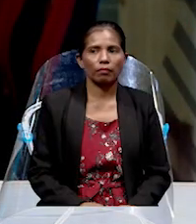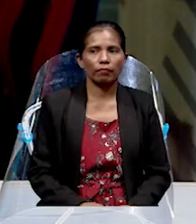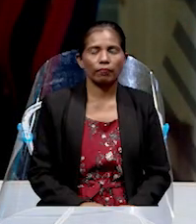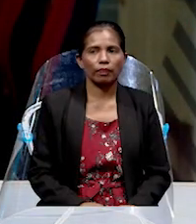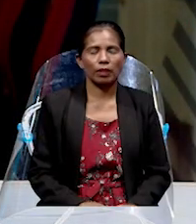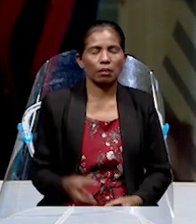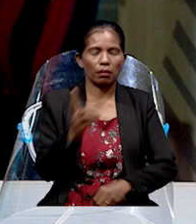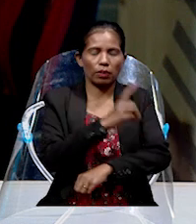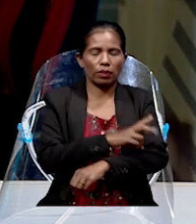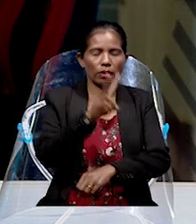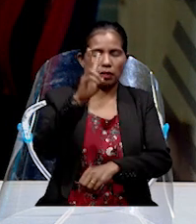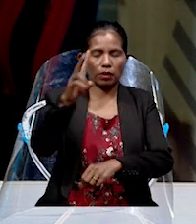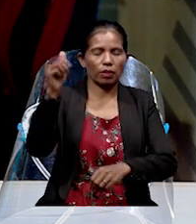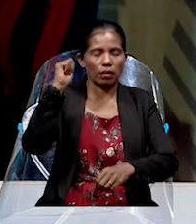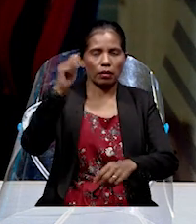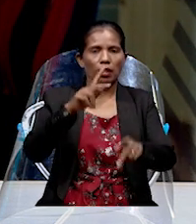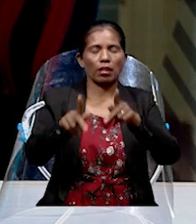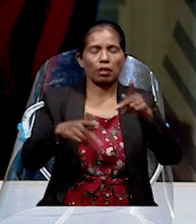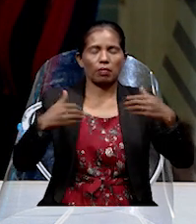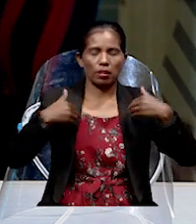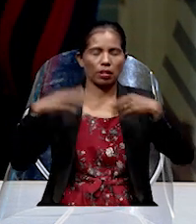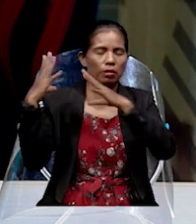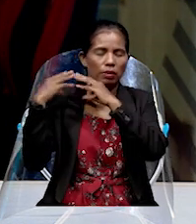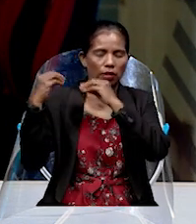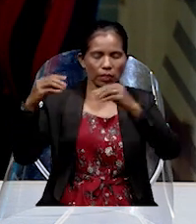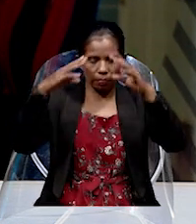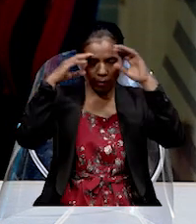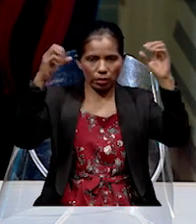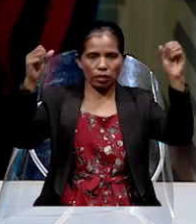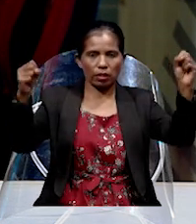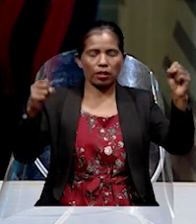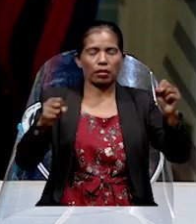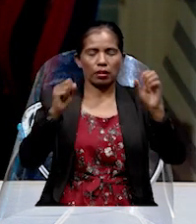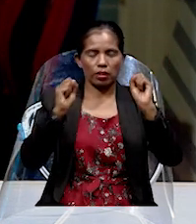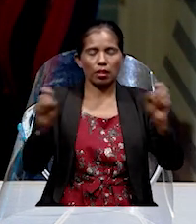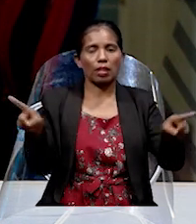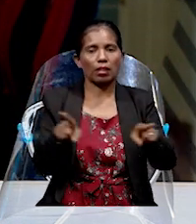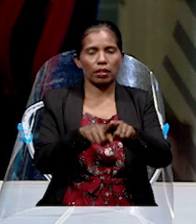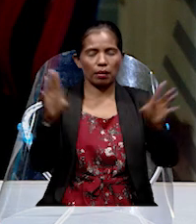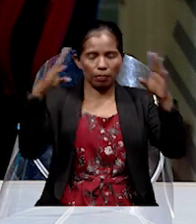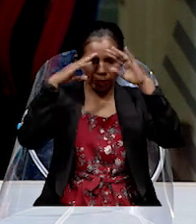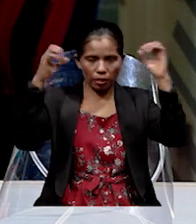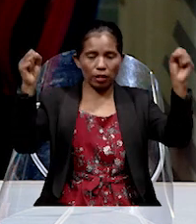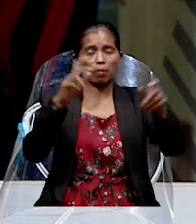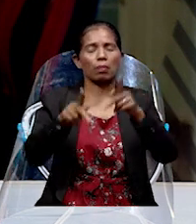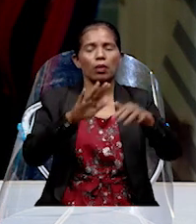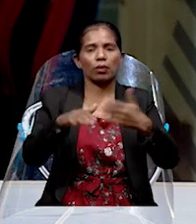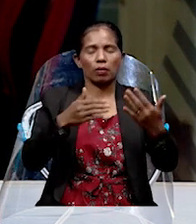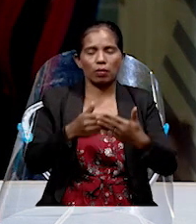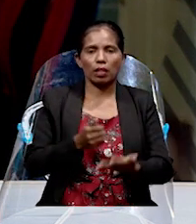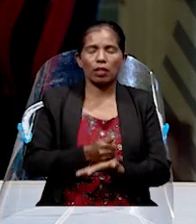Tamo paloron darua kampanye eleitoral, povo e esperança katak presidente republika eleito sei presidente baim hotu no bela e xuda